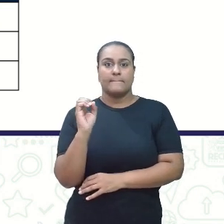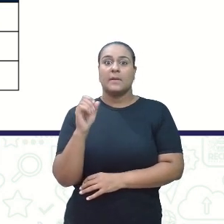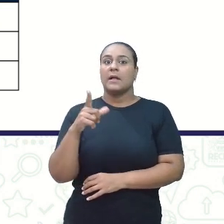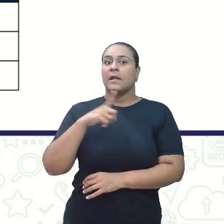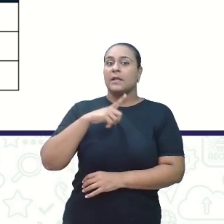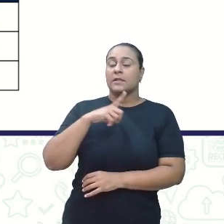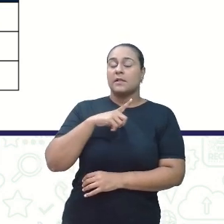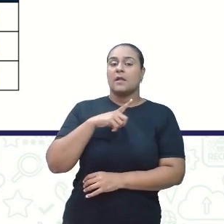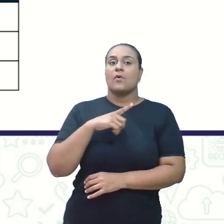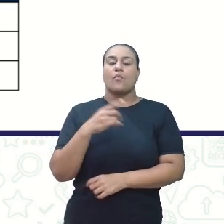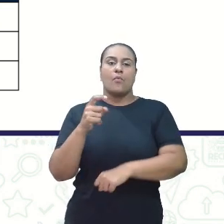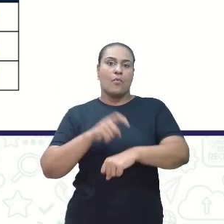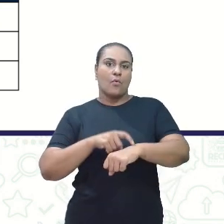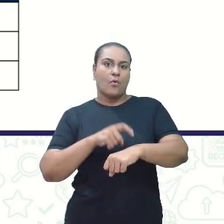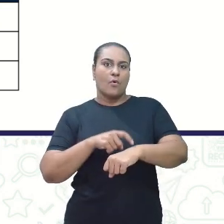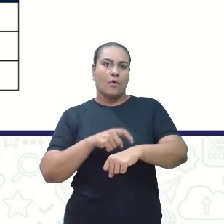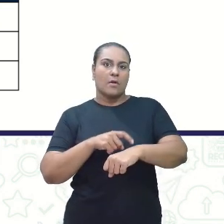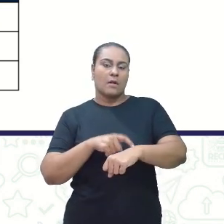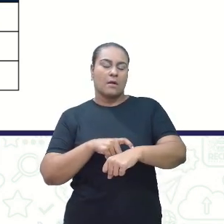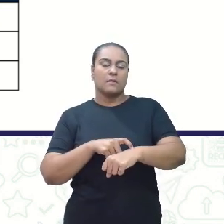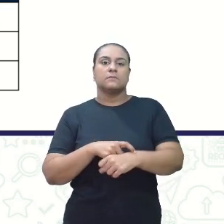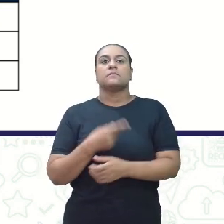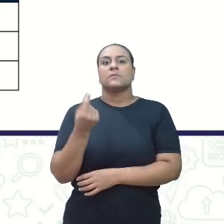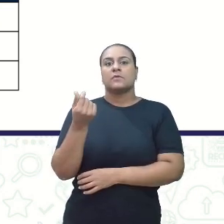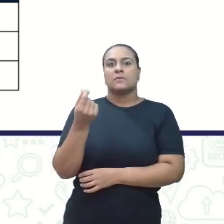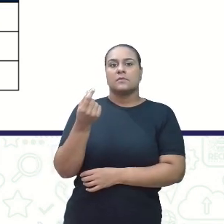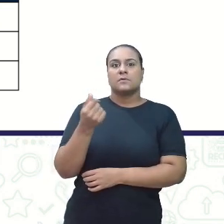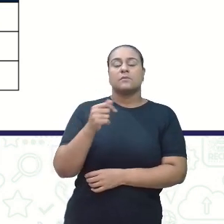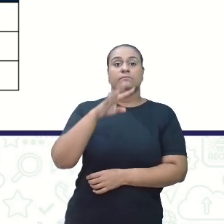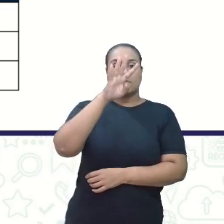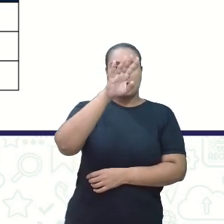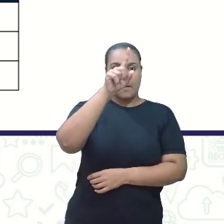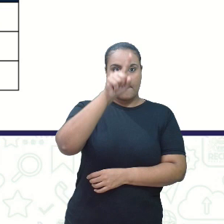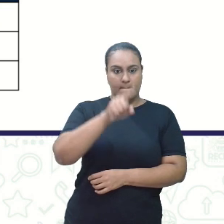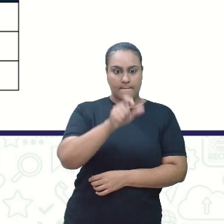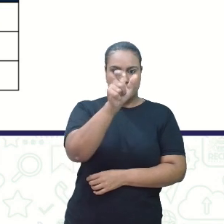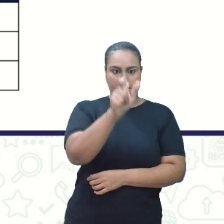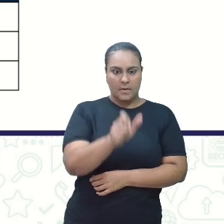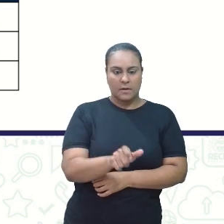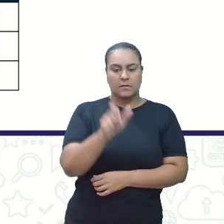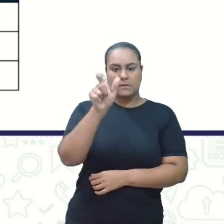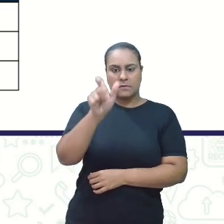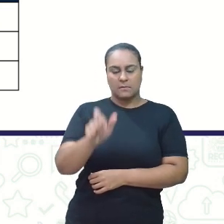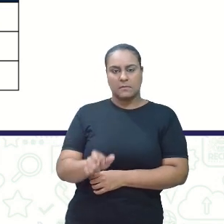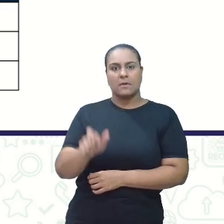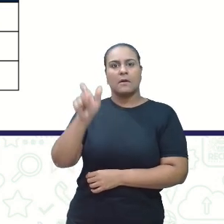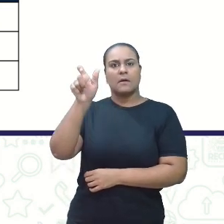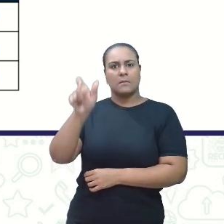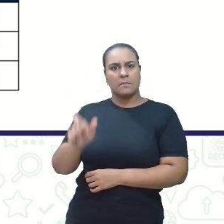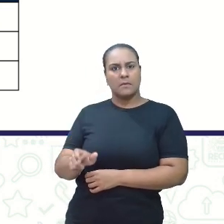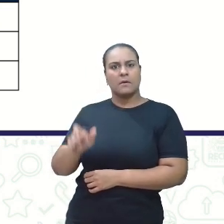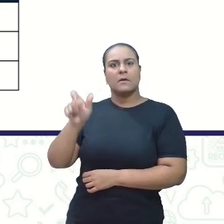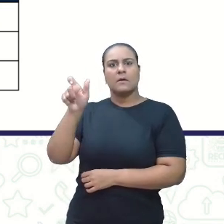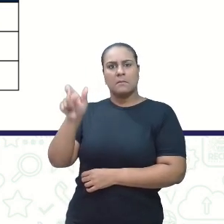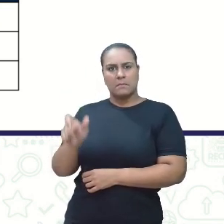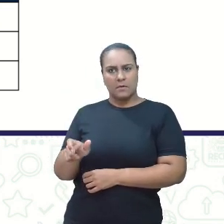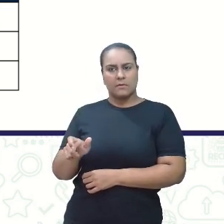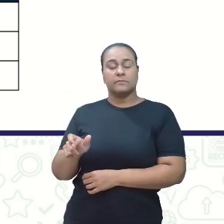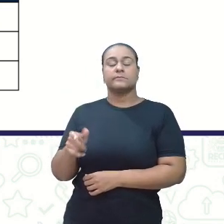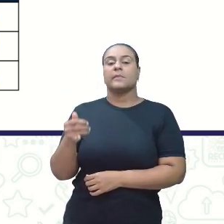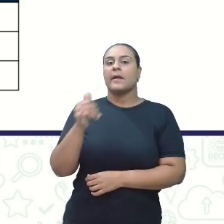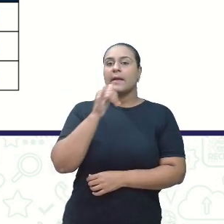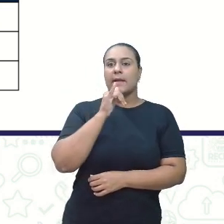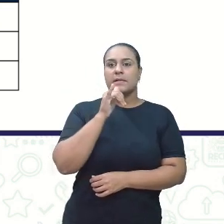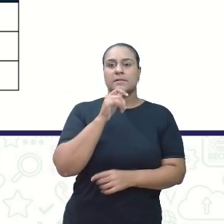preço. Cada coluna ela está nomeada e a informação que está na coluna se refere àquela situação. Então,